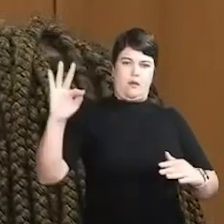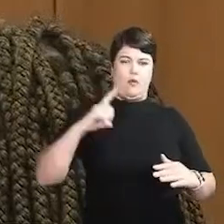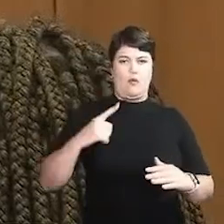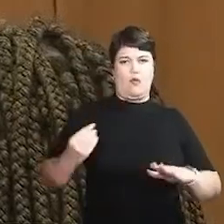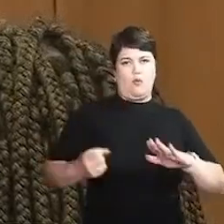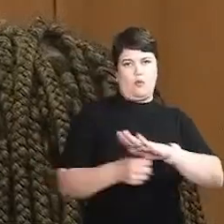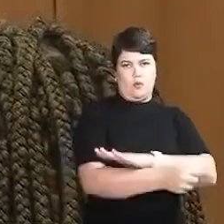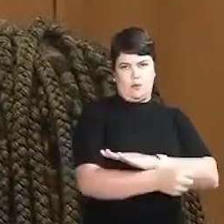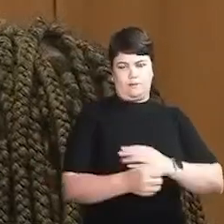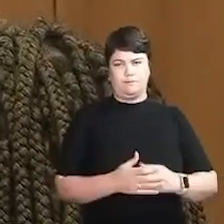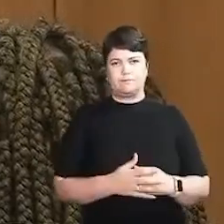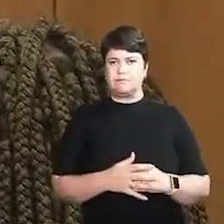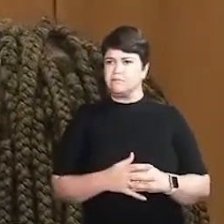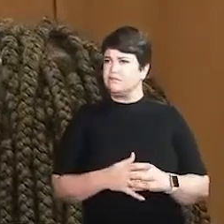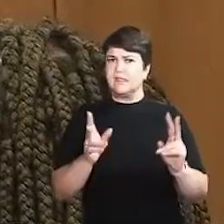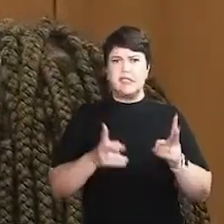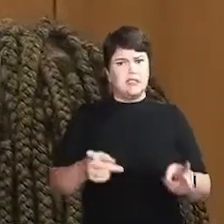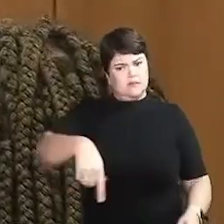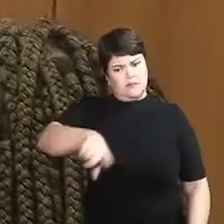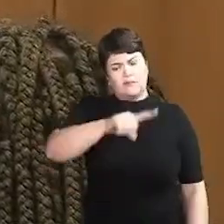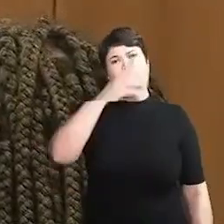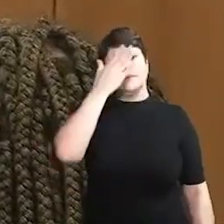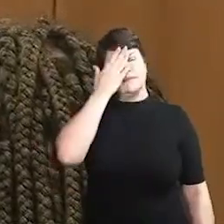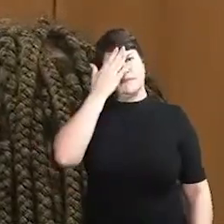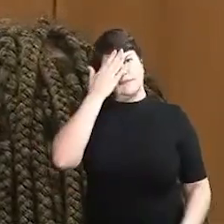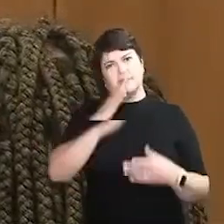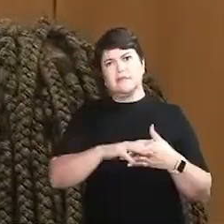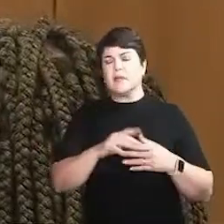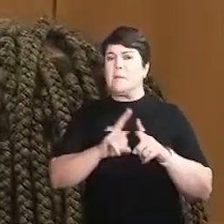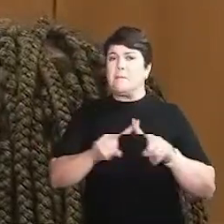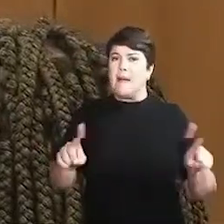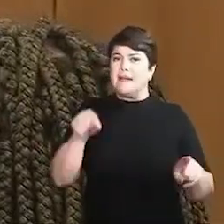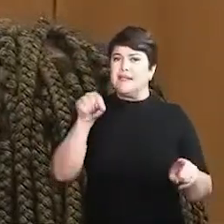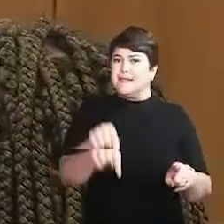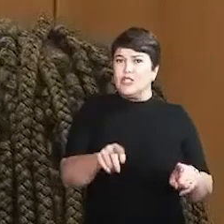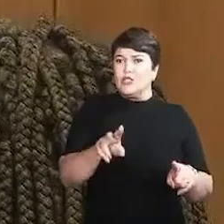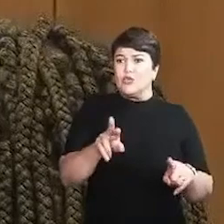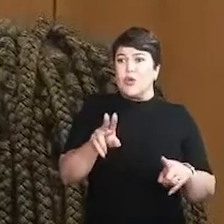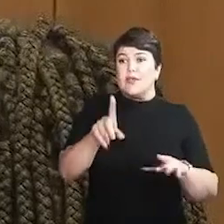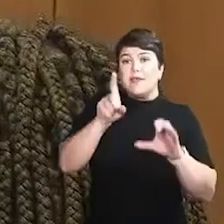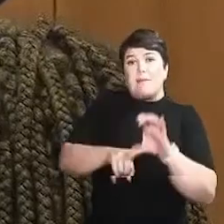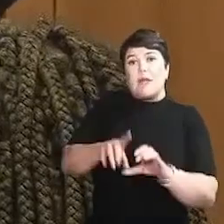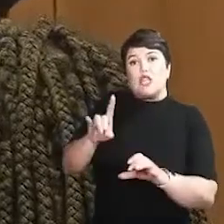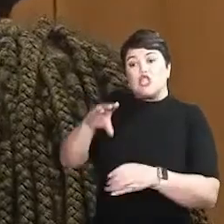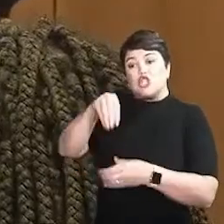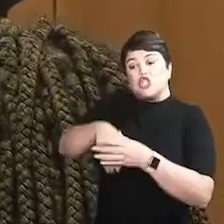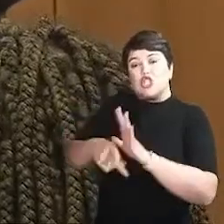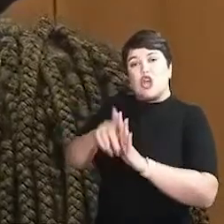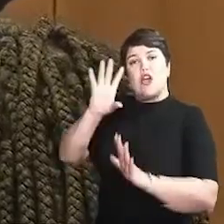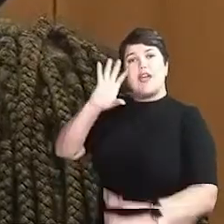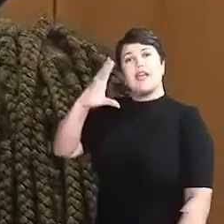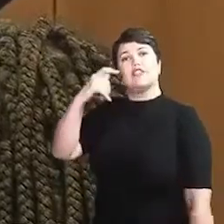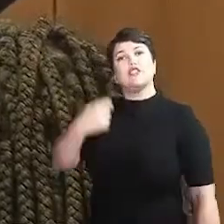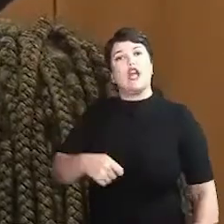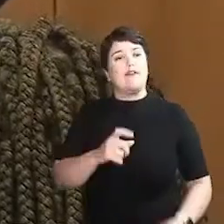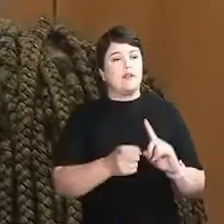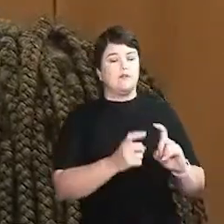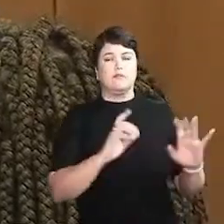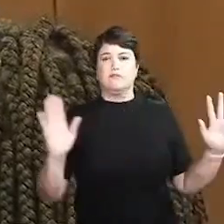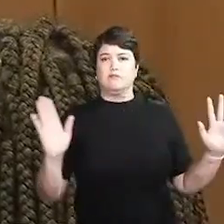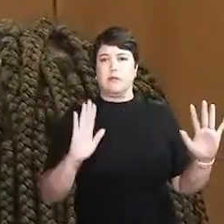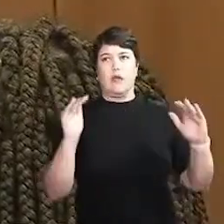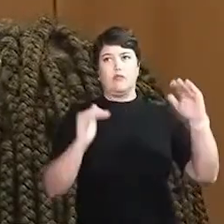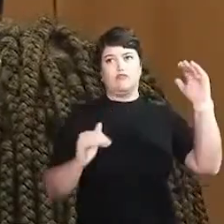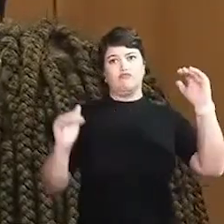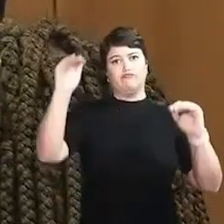Federal todas todas as senhoras e senhores sabem contudo que isso não depende apenas de uma decisão administrativa